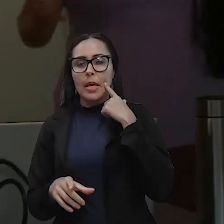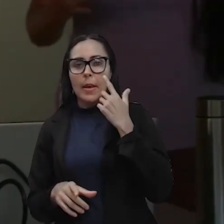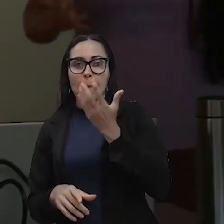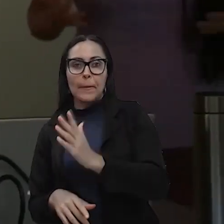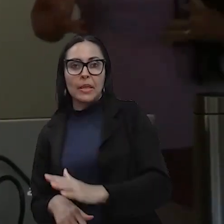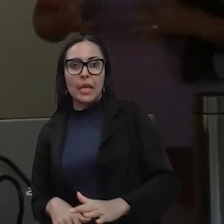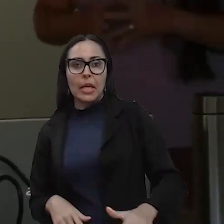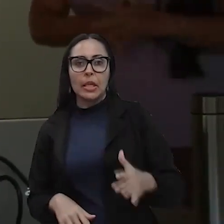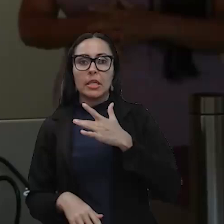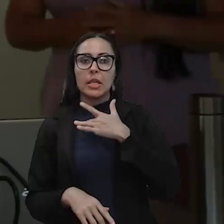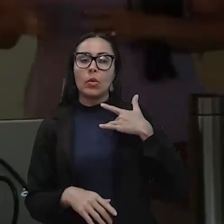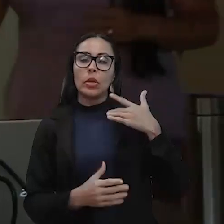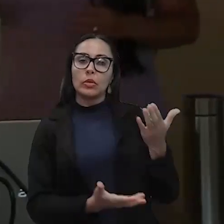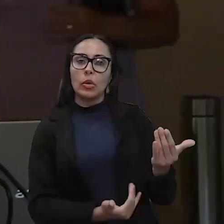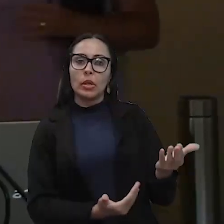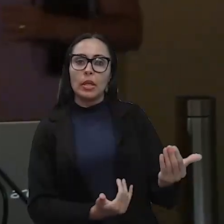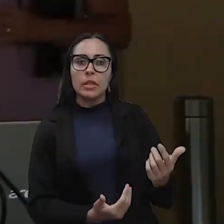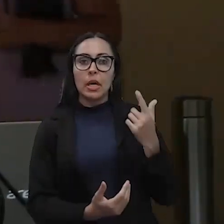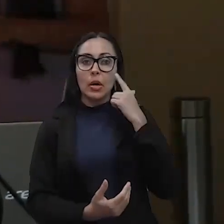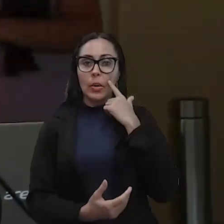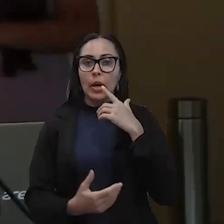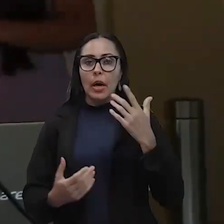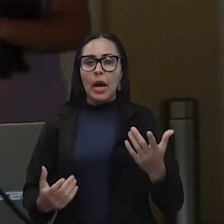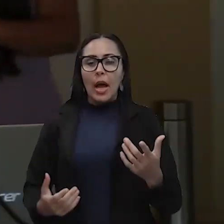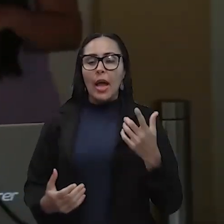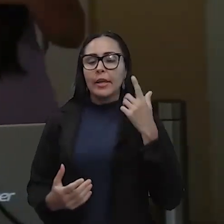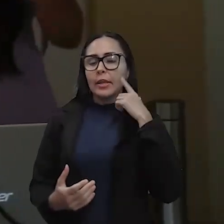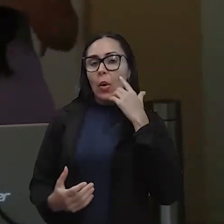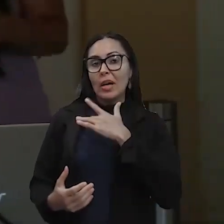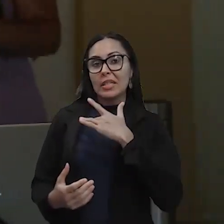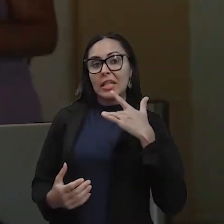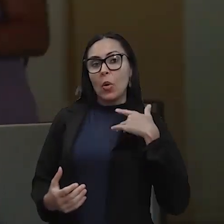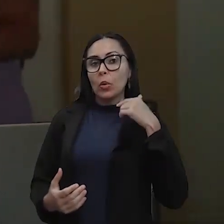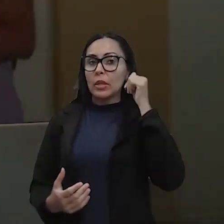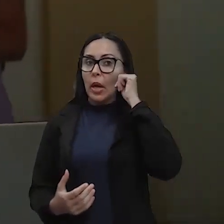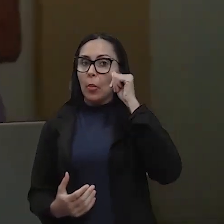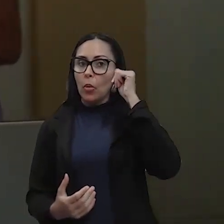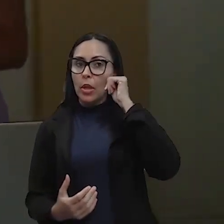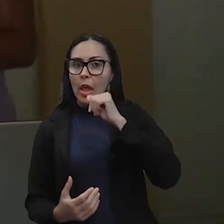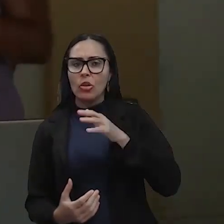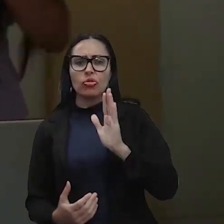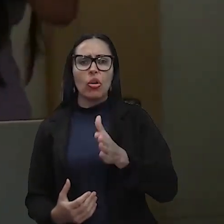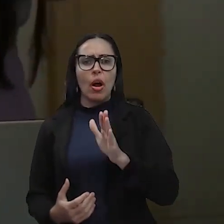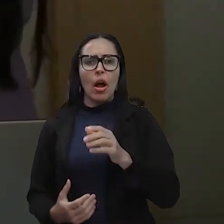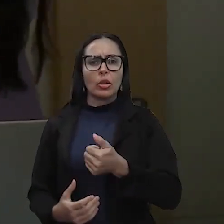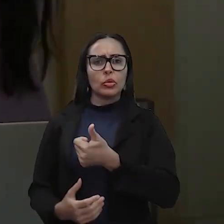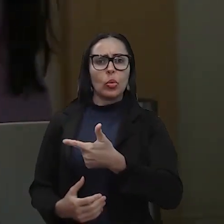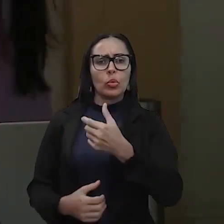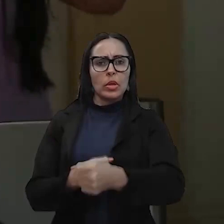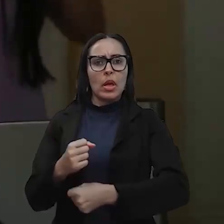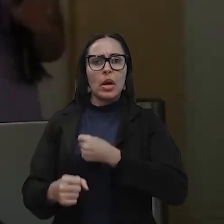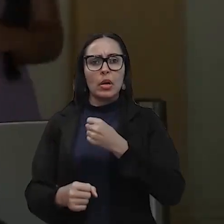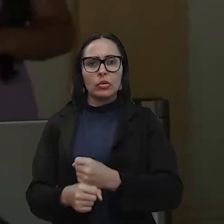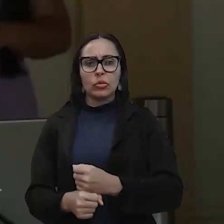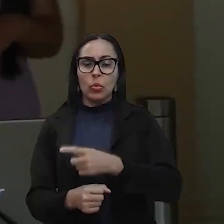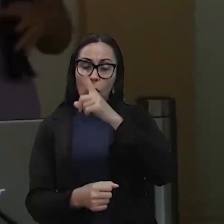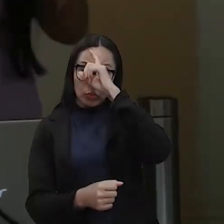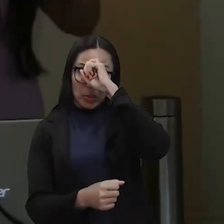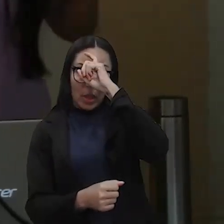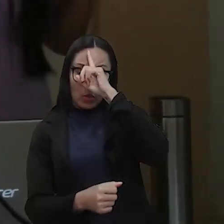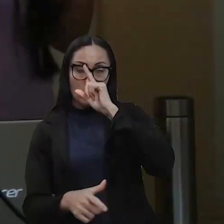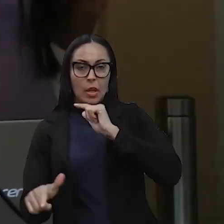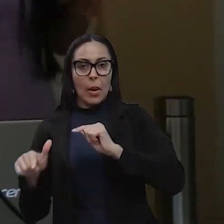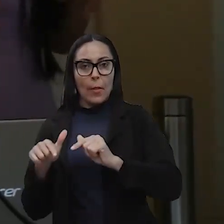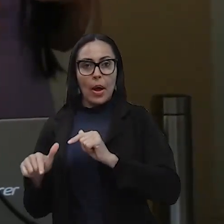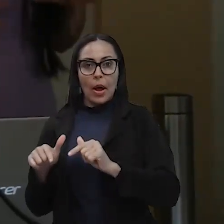Amando muito a saúde da mulher, que atua há 12 anos no hospital de rede privada aqui no Recife, amando